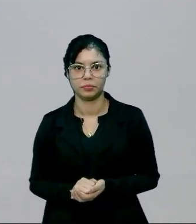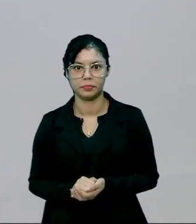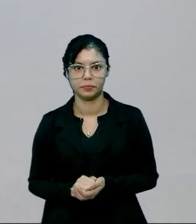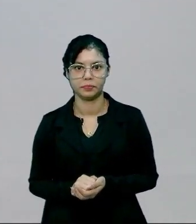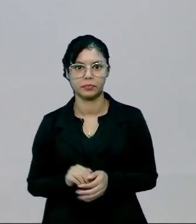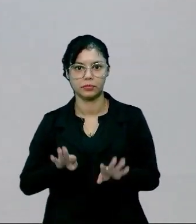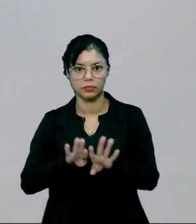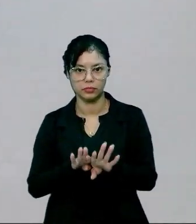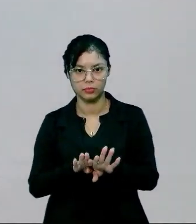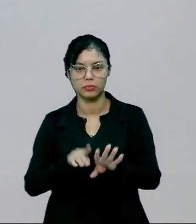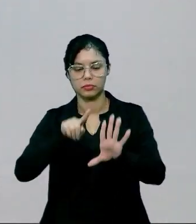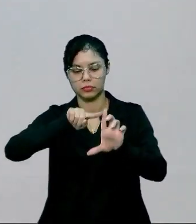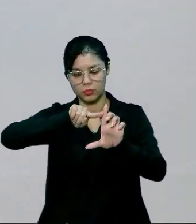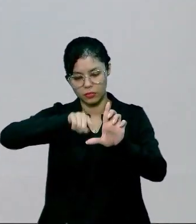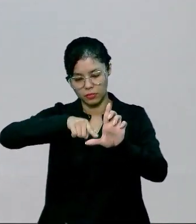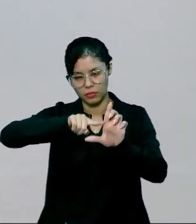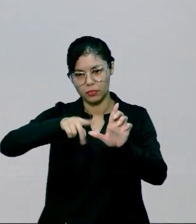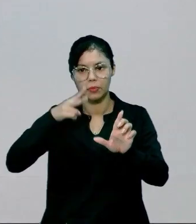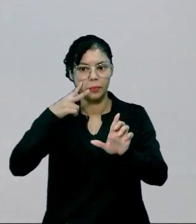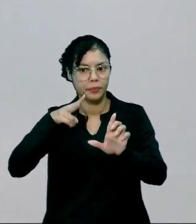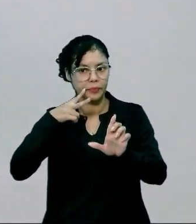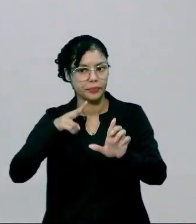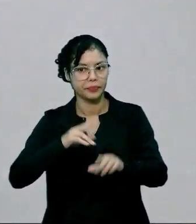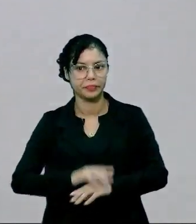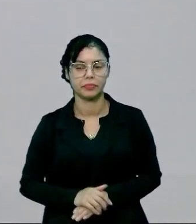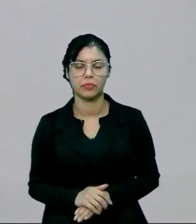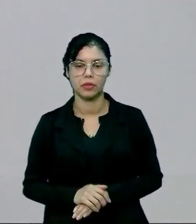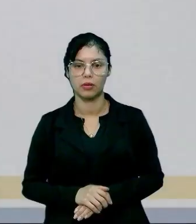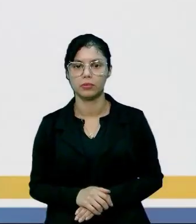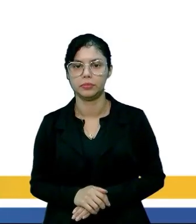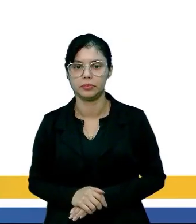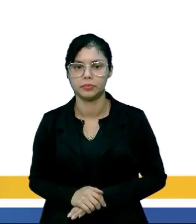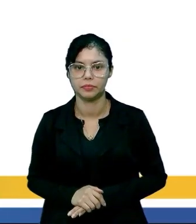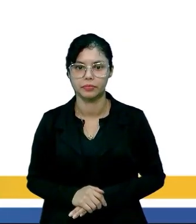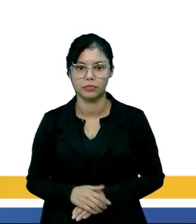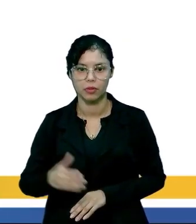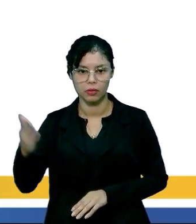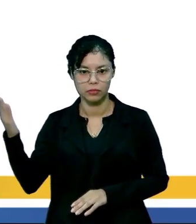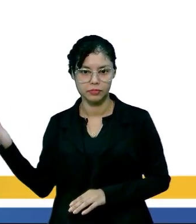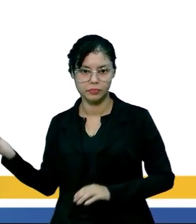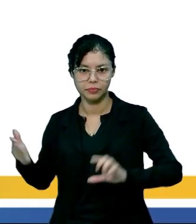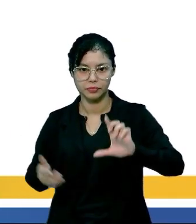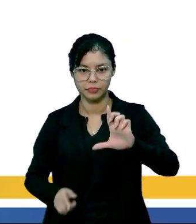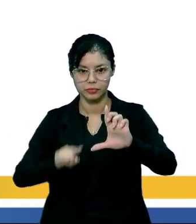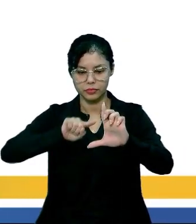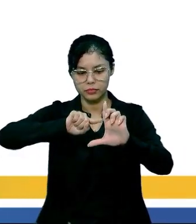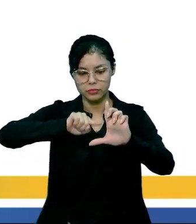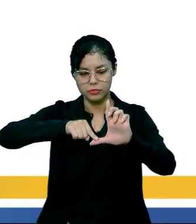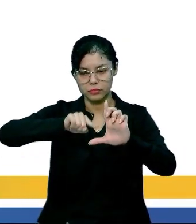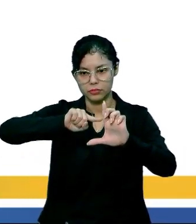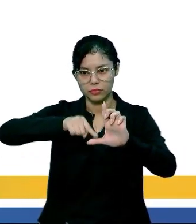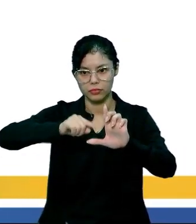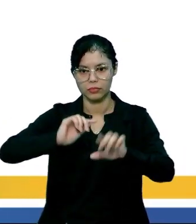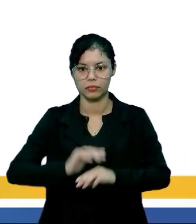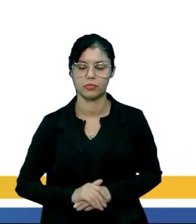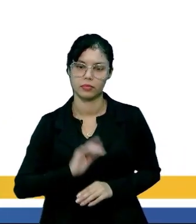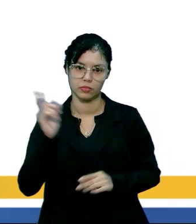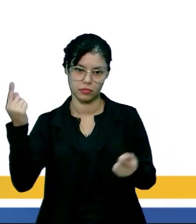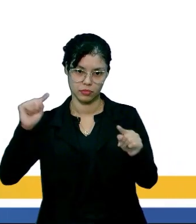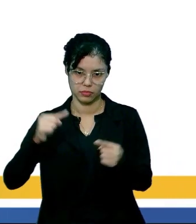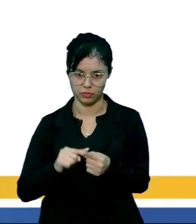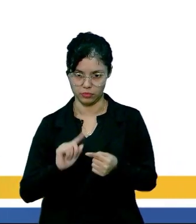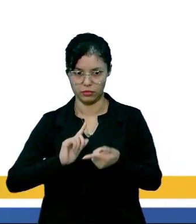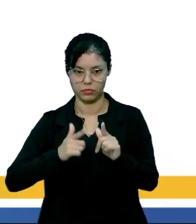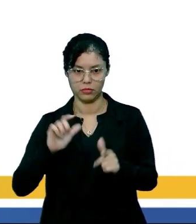coisa, observa sempre o ângulo. Tudo bem? Então, nesse caso aí, a gente pode observar ali, ó, próximo da